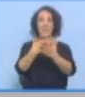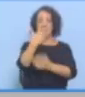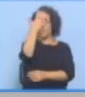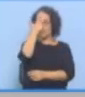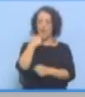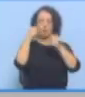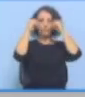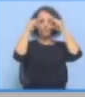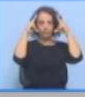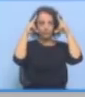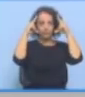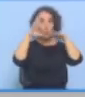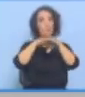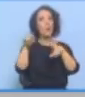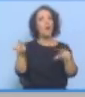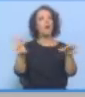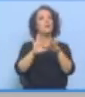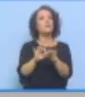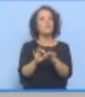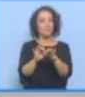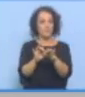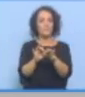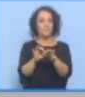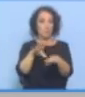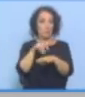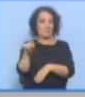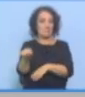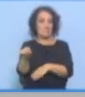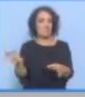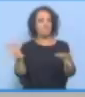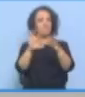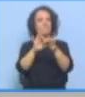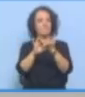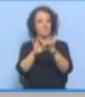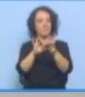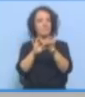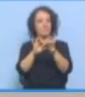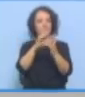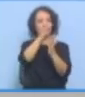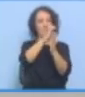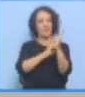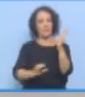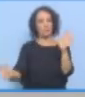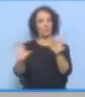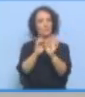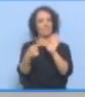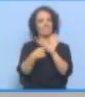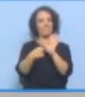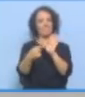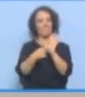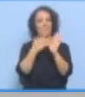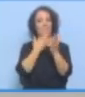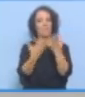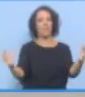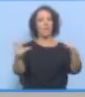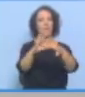verão. É por causa disto que, é por causa destas referências, que este texto está aqui, para fazer a